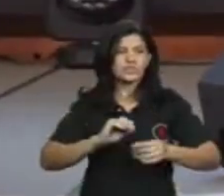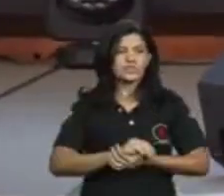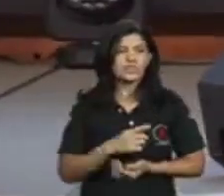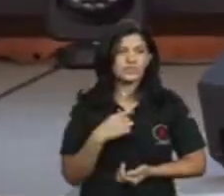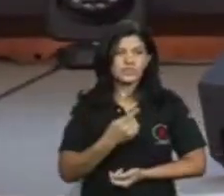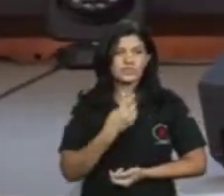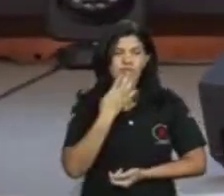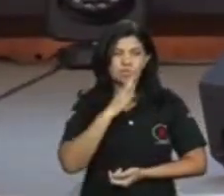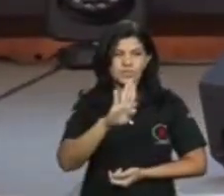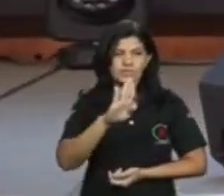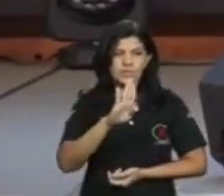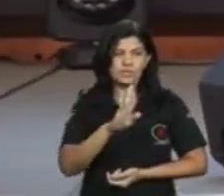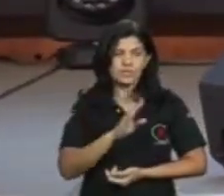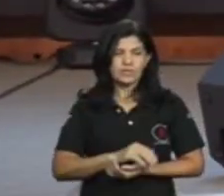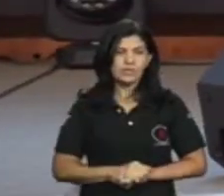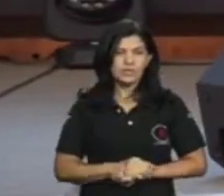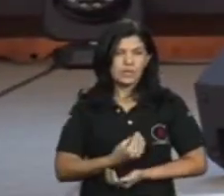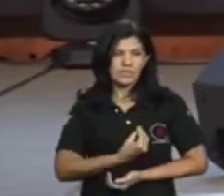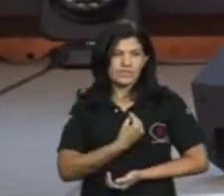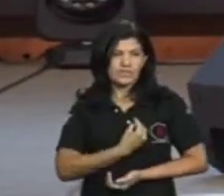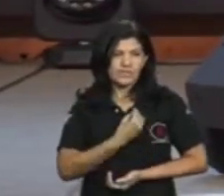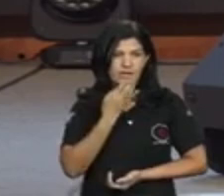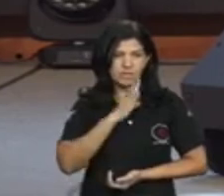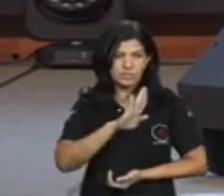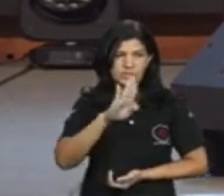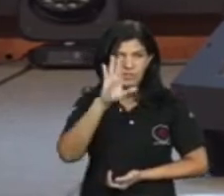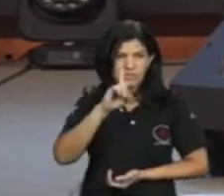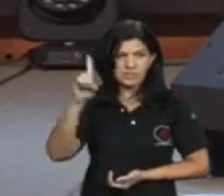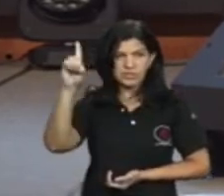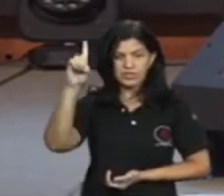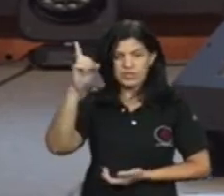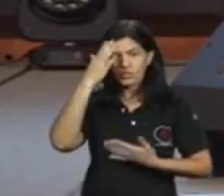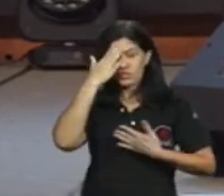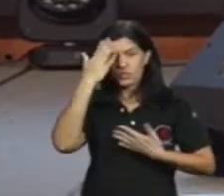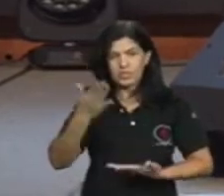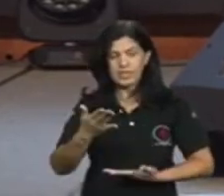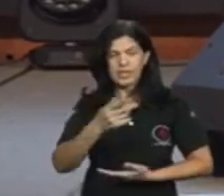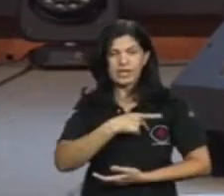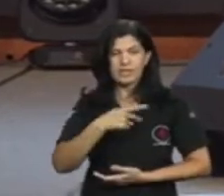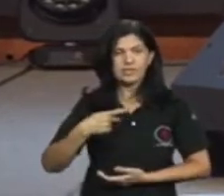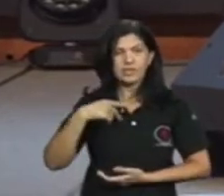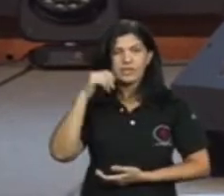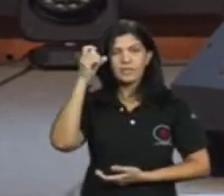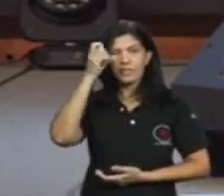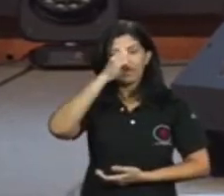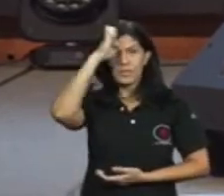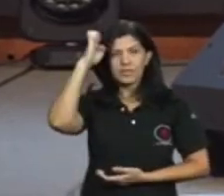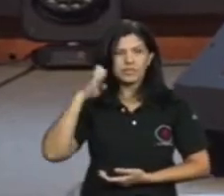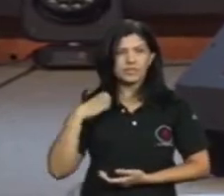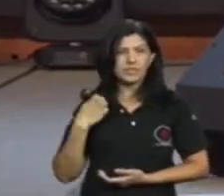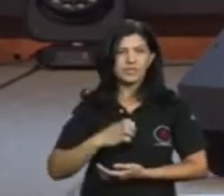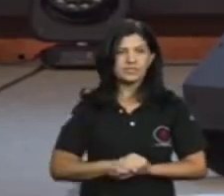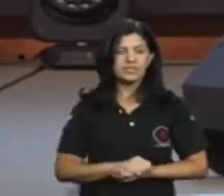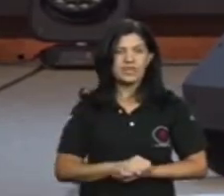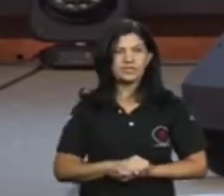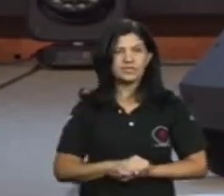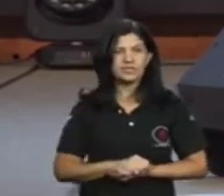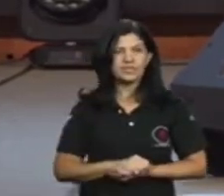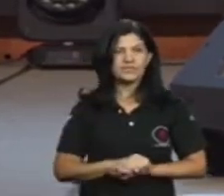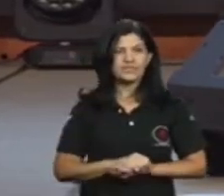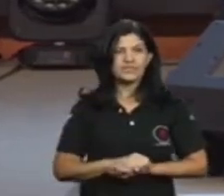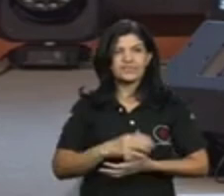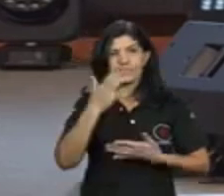promessas dele. Muito obrigada, pastora. Obrigada por nos receber. Obrigada, igreja amada. Por